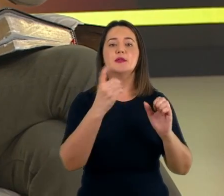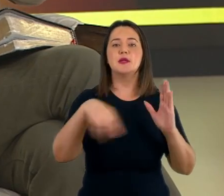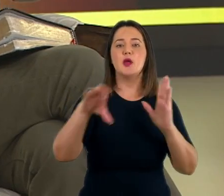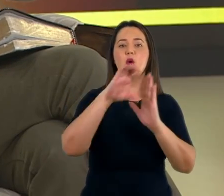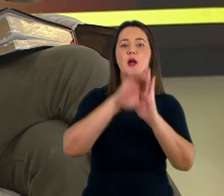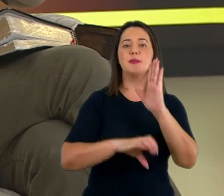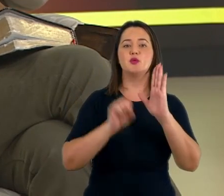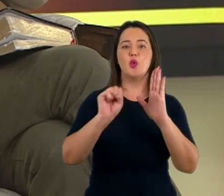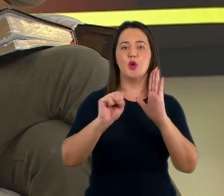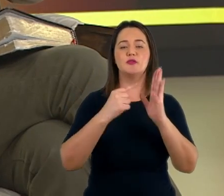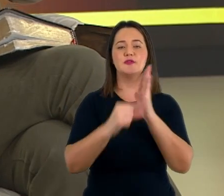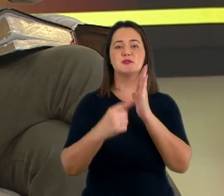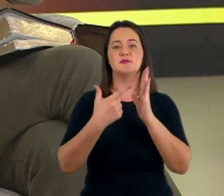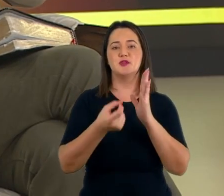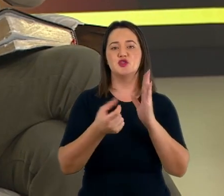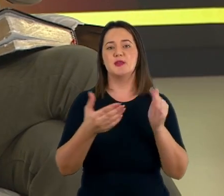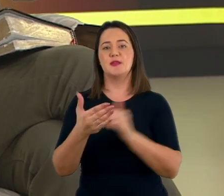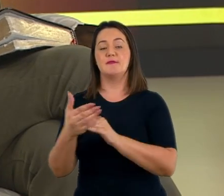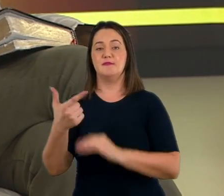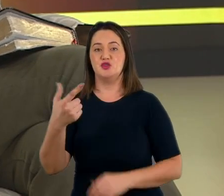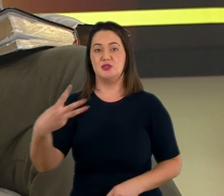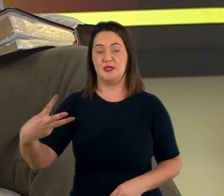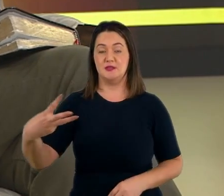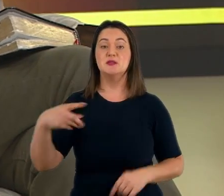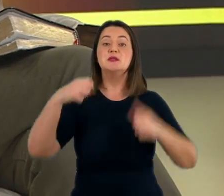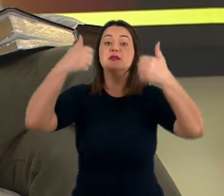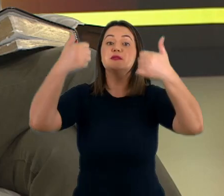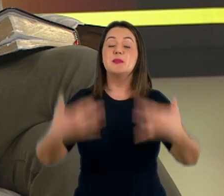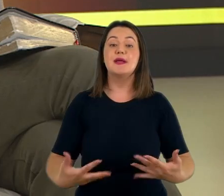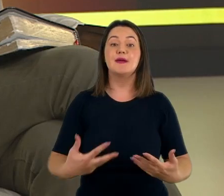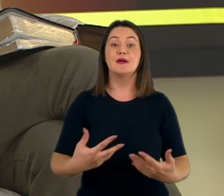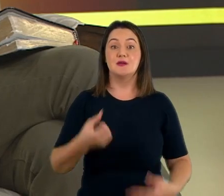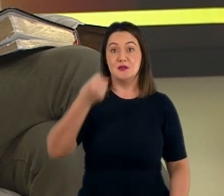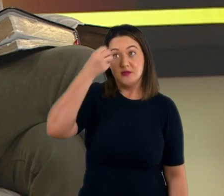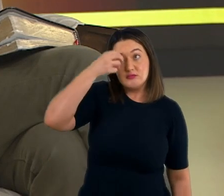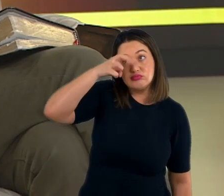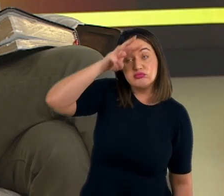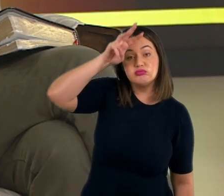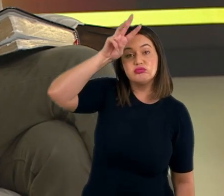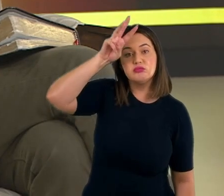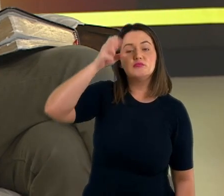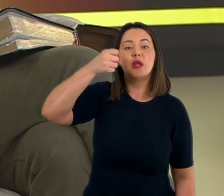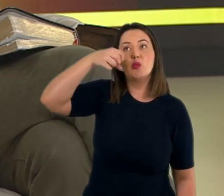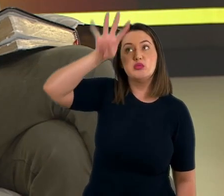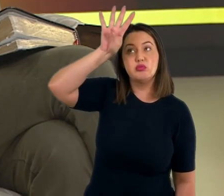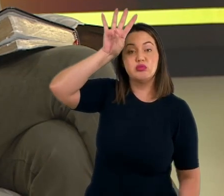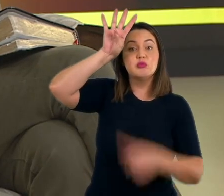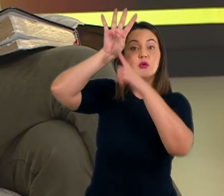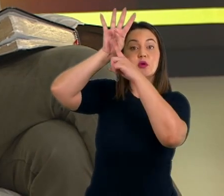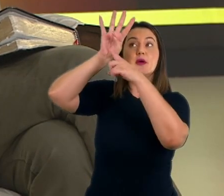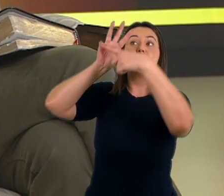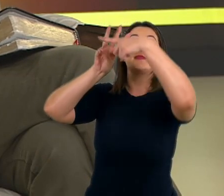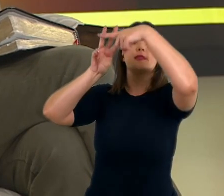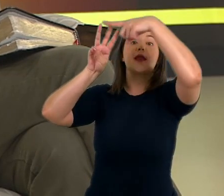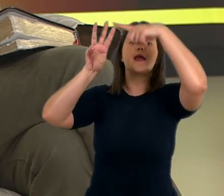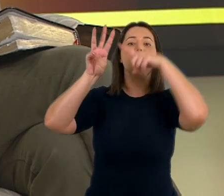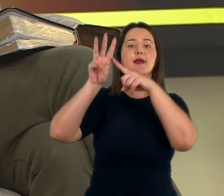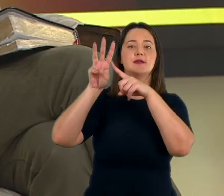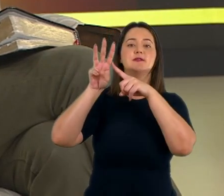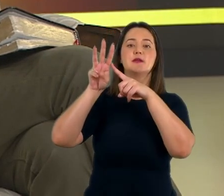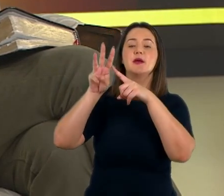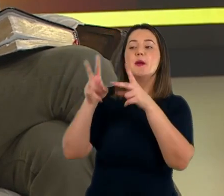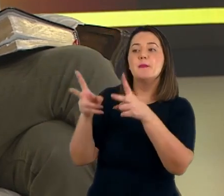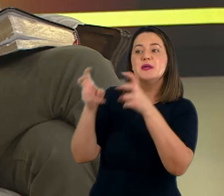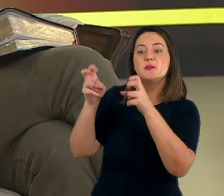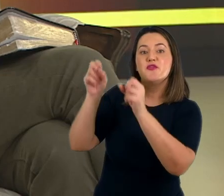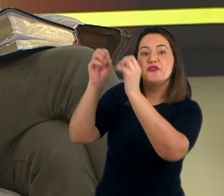capítulo 8, versos 20 e 23, ali é dito que 3 dos 4 impérios são revelados